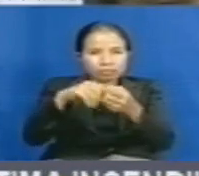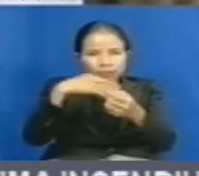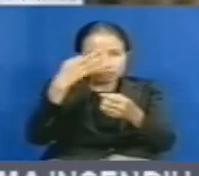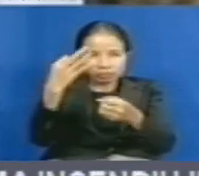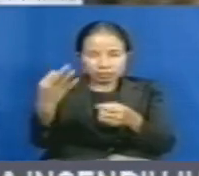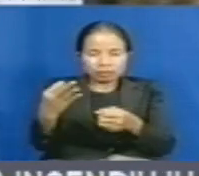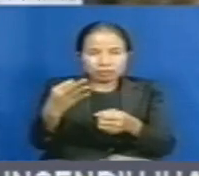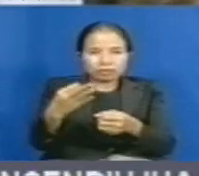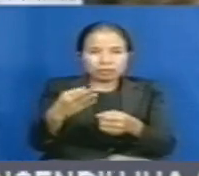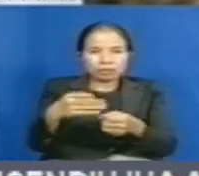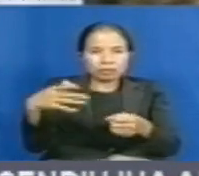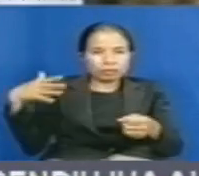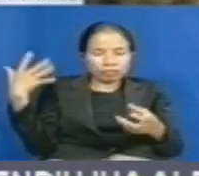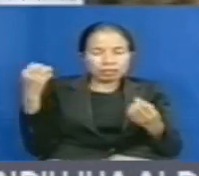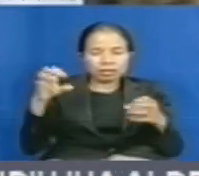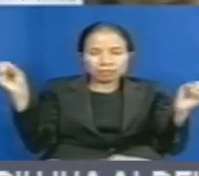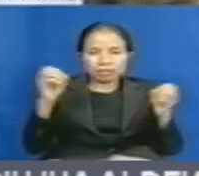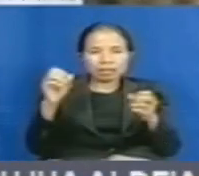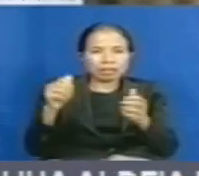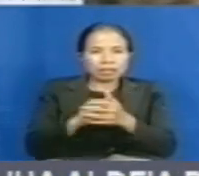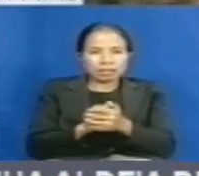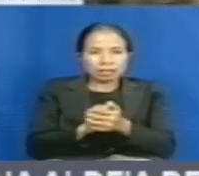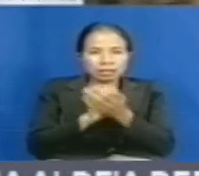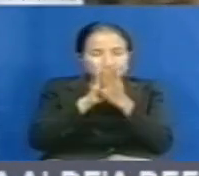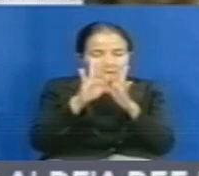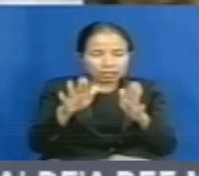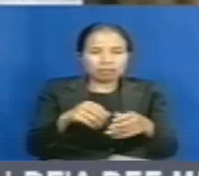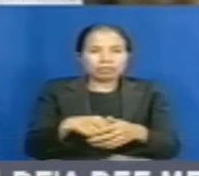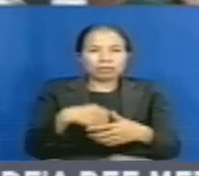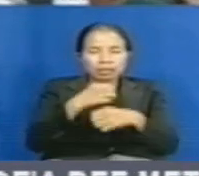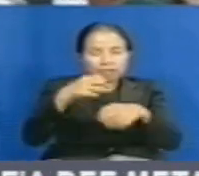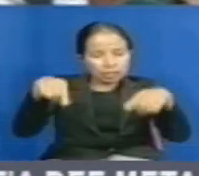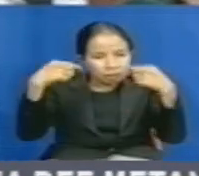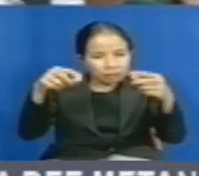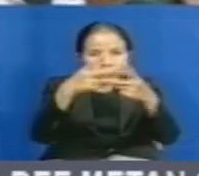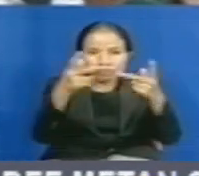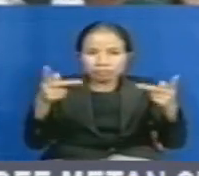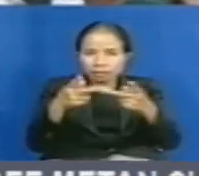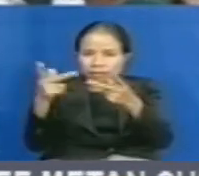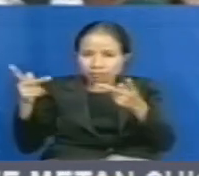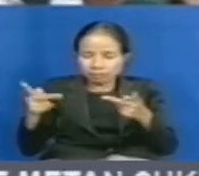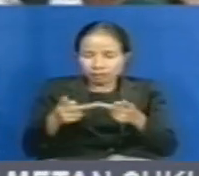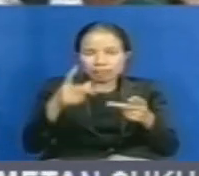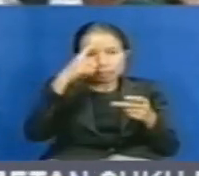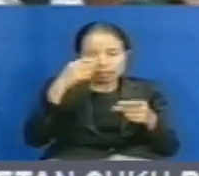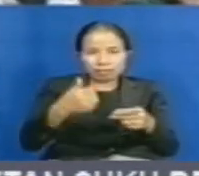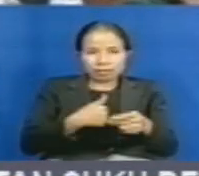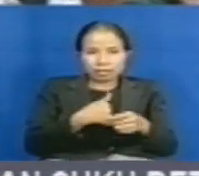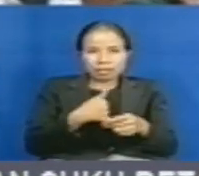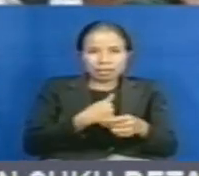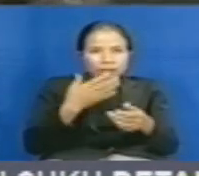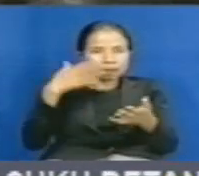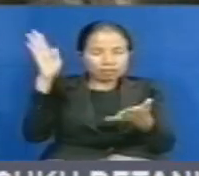COVID-19. Joven barak maka la ia unidadi. Ho di kria konflitu ia fatin-fatin. Tamba deit hahalok